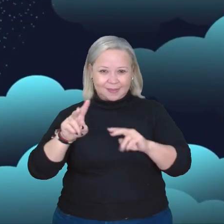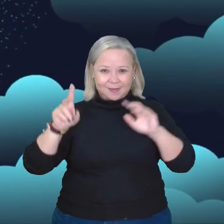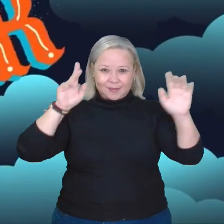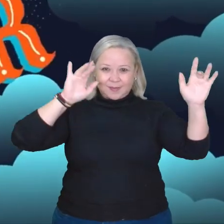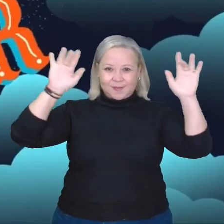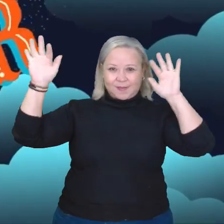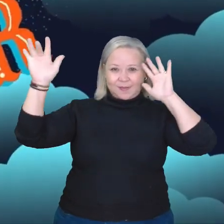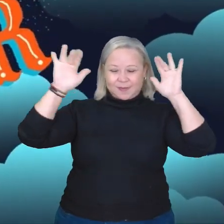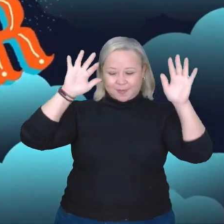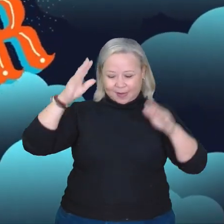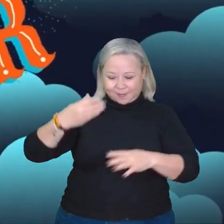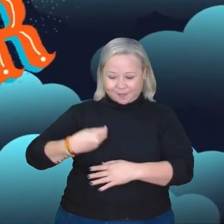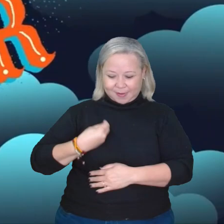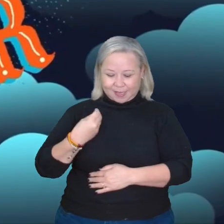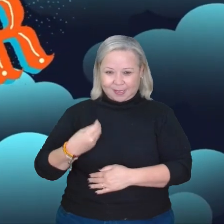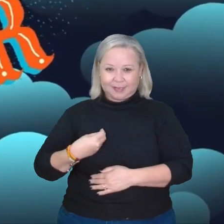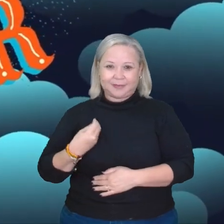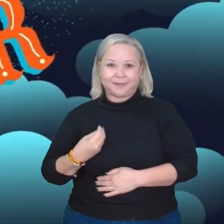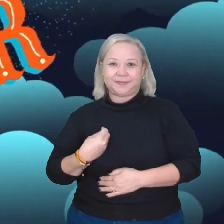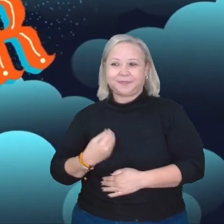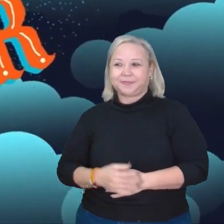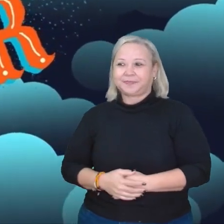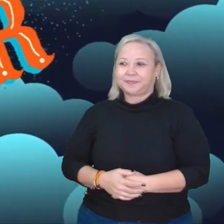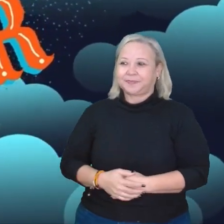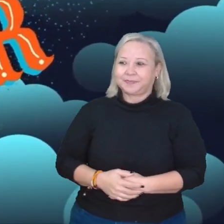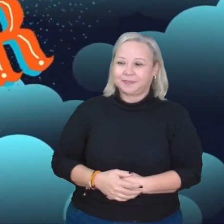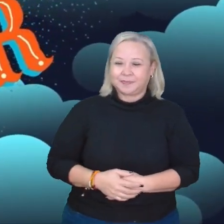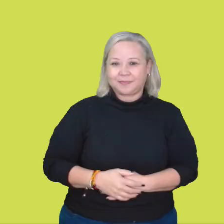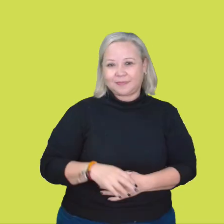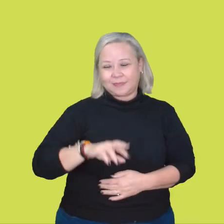tenho sonhos pra viver.